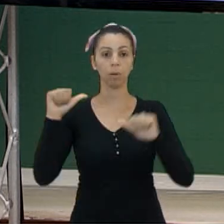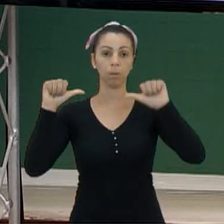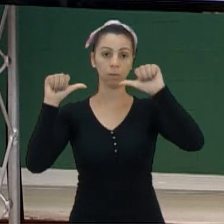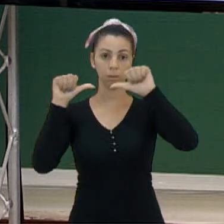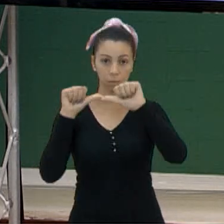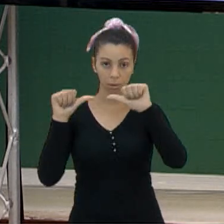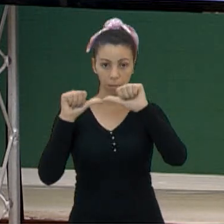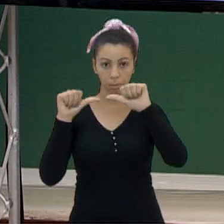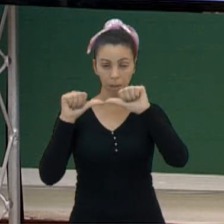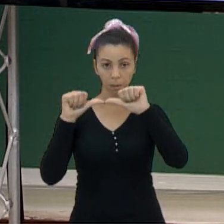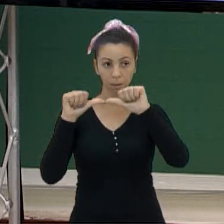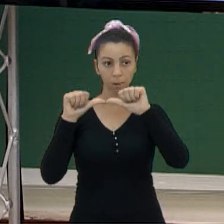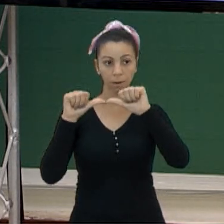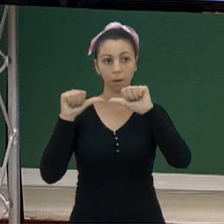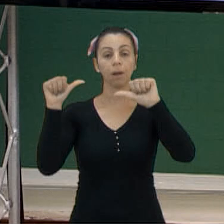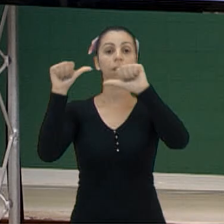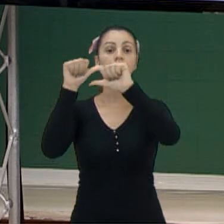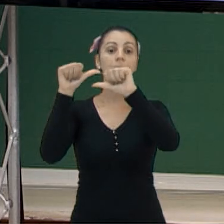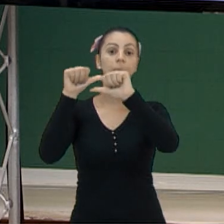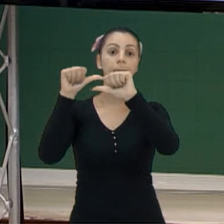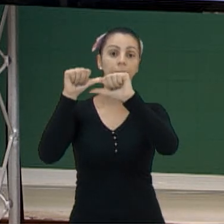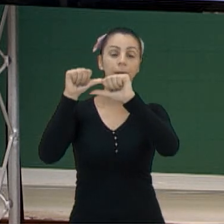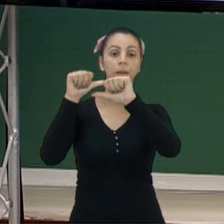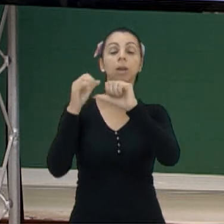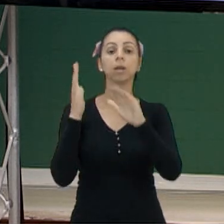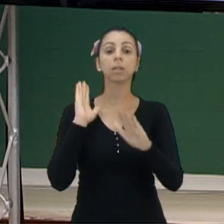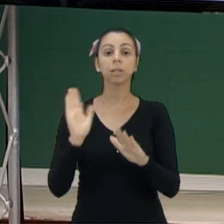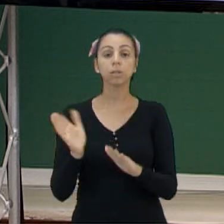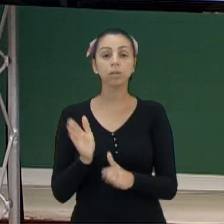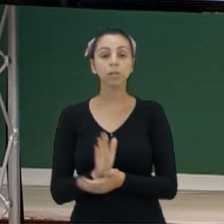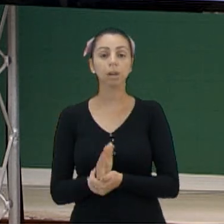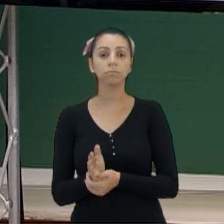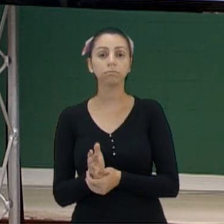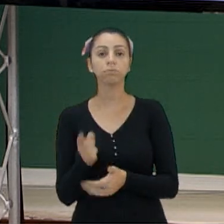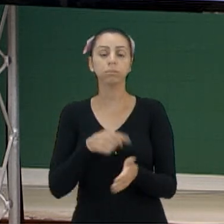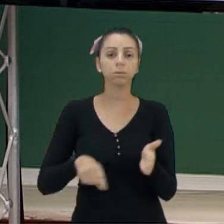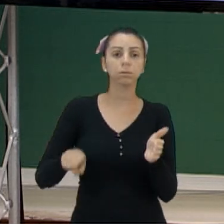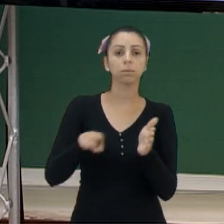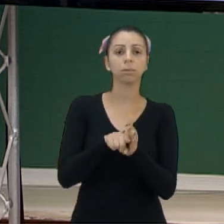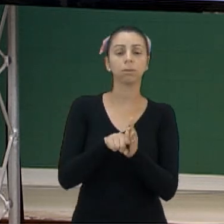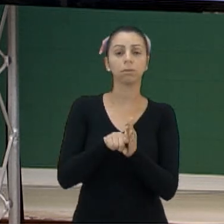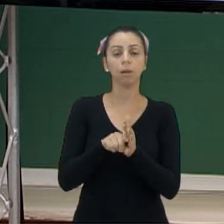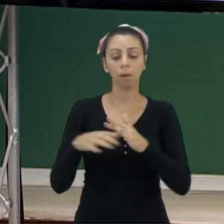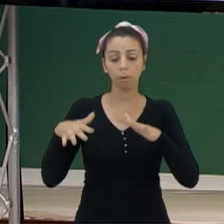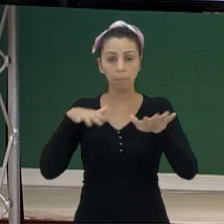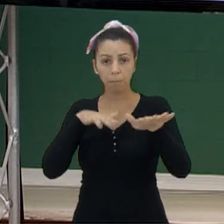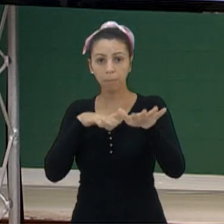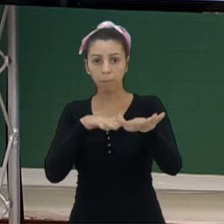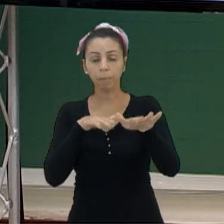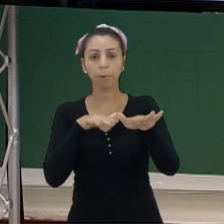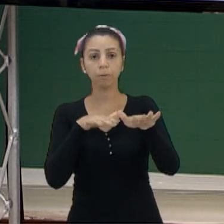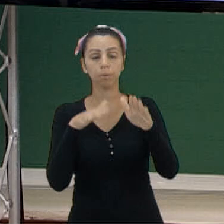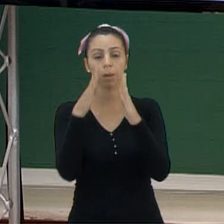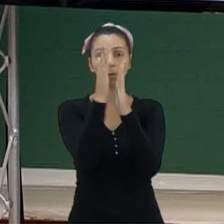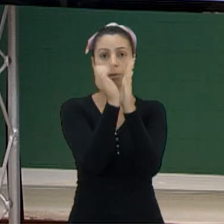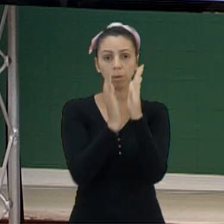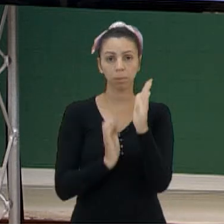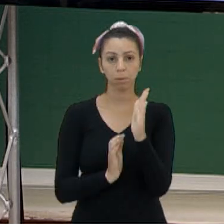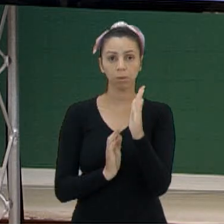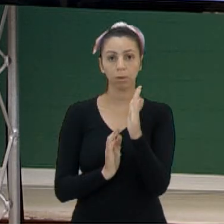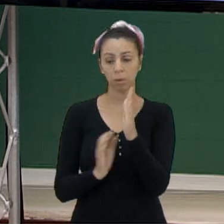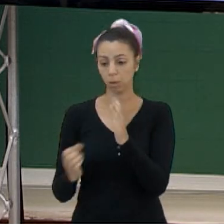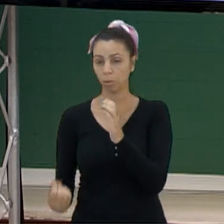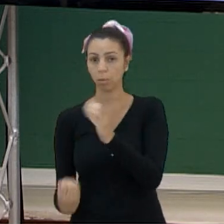Renascimento, a assimetria do Barroco, que já vinha do maneirismo, que foi aquele movimento entre o Barroco e